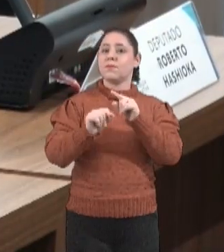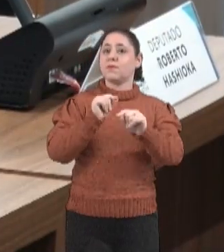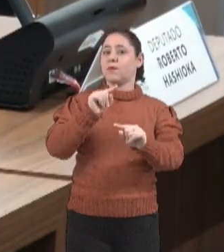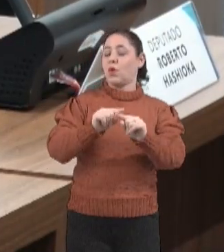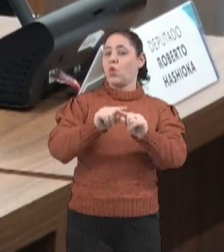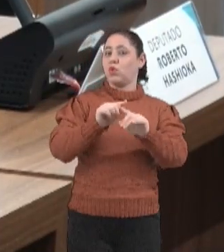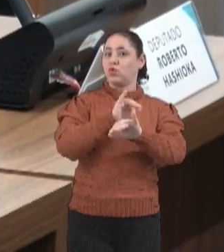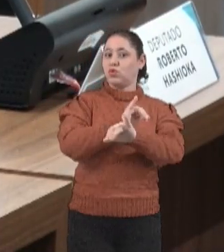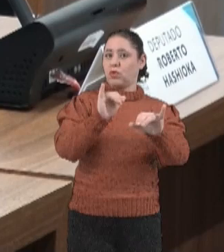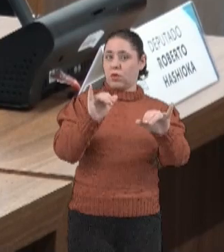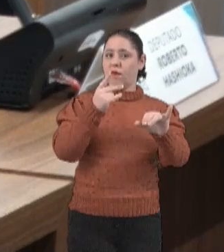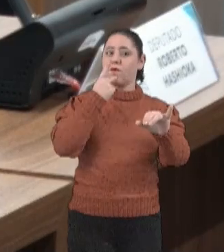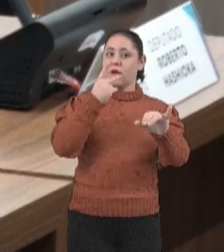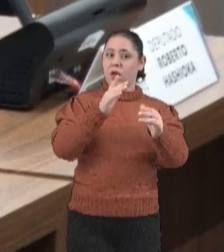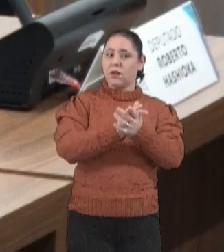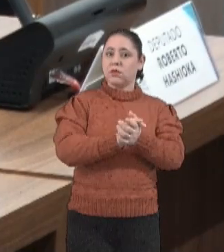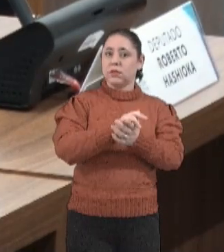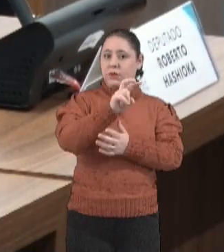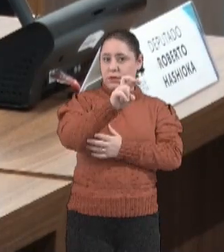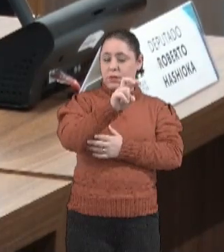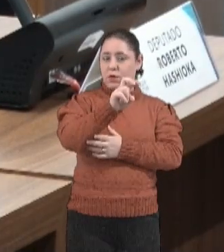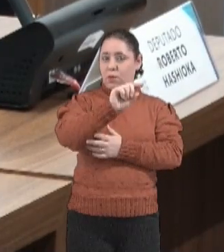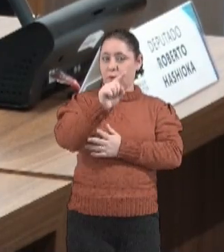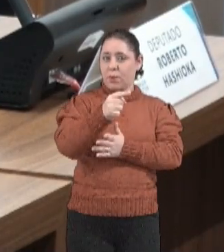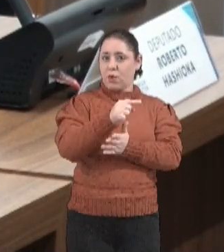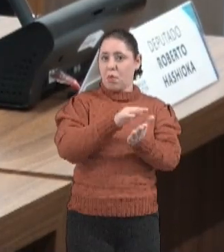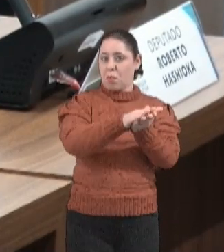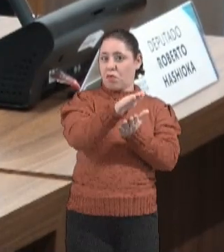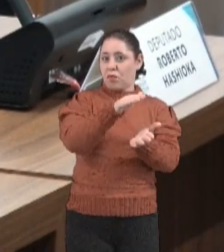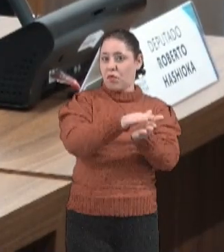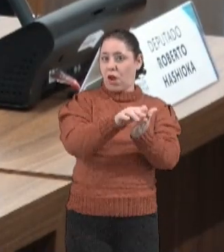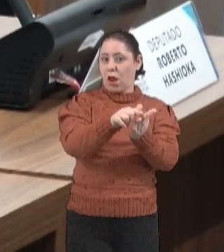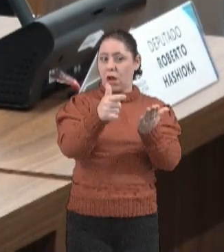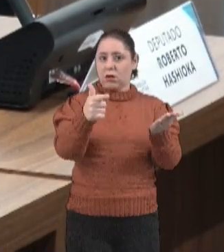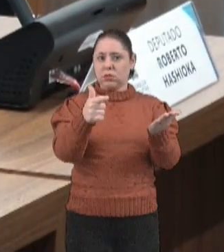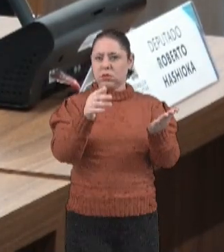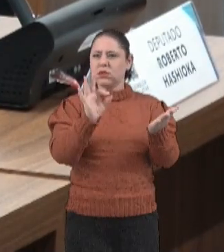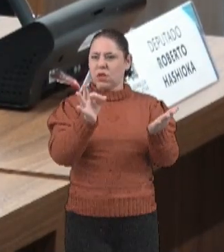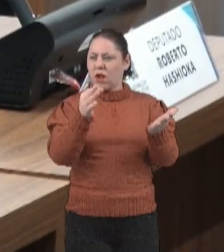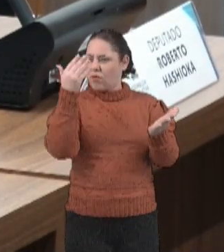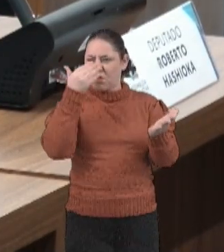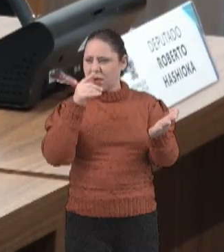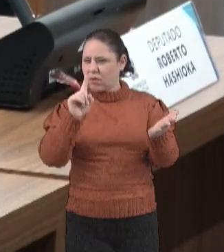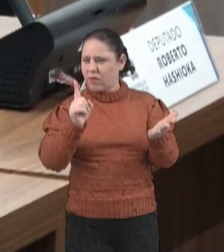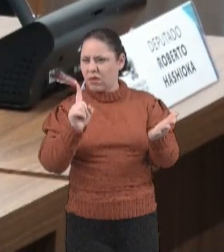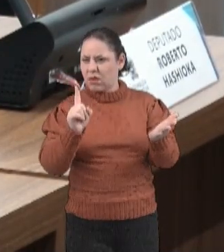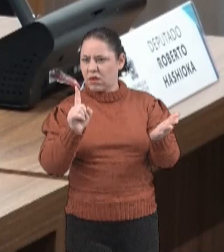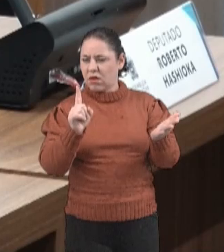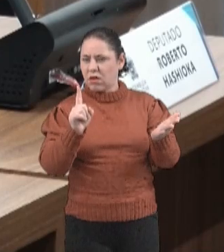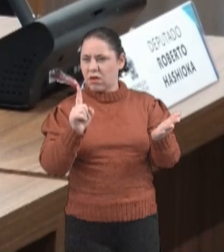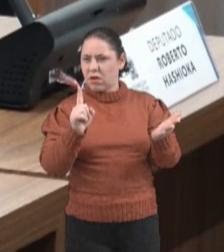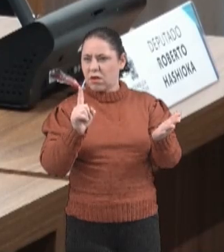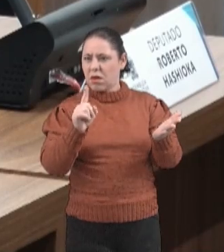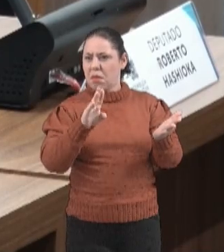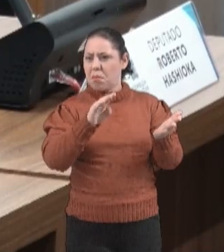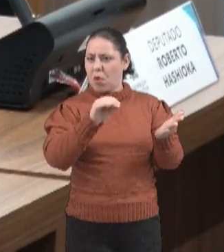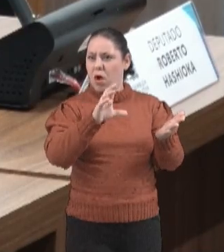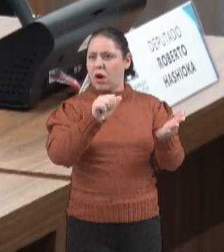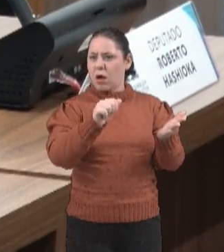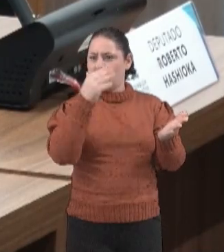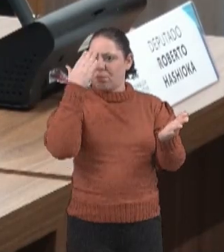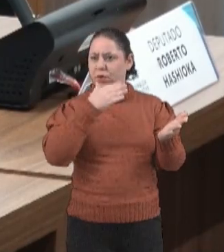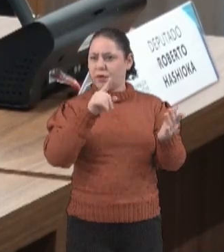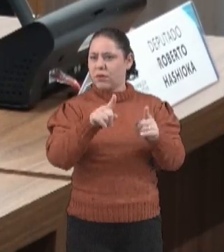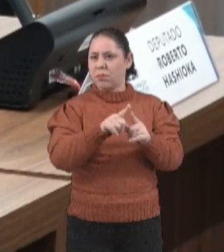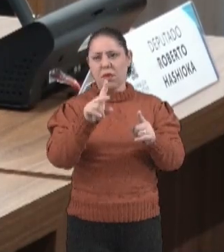do jornal, que ele falando aqui de 5.000 exemplares, eu tenho certeza que ele não comprova isso, nem do Boca do Povo também ele não comprova.